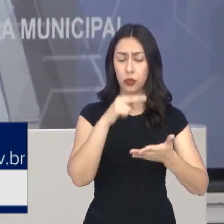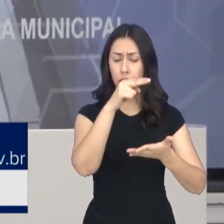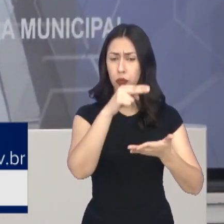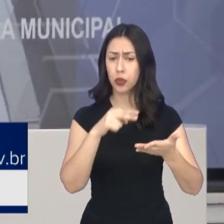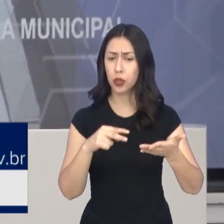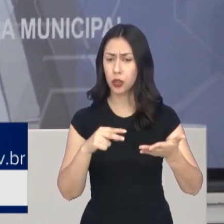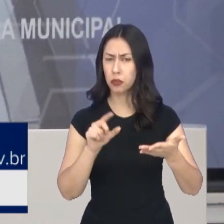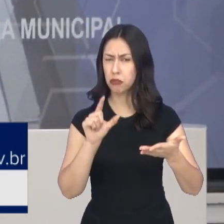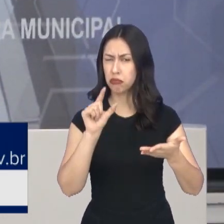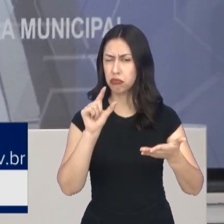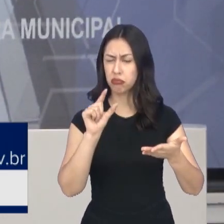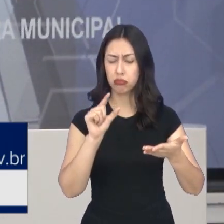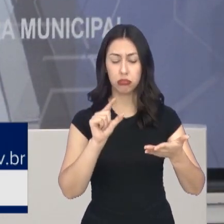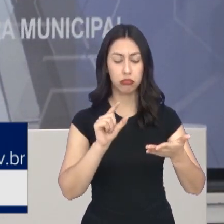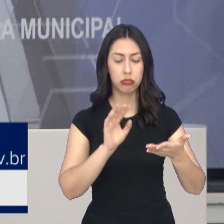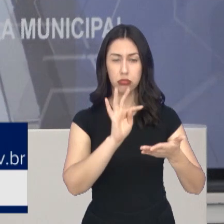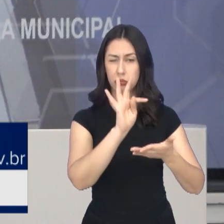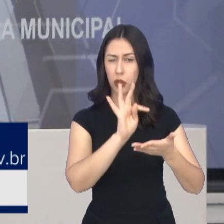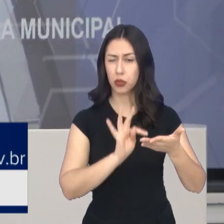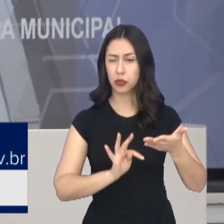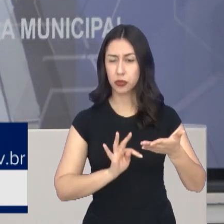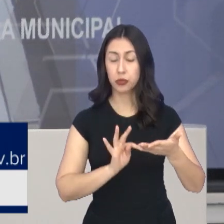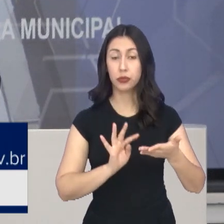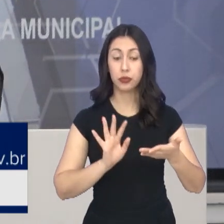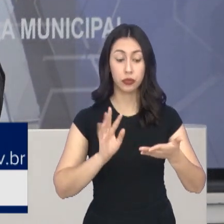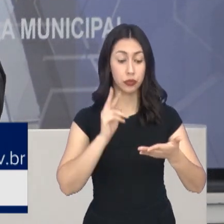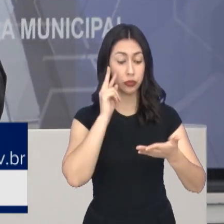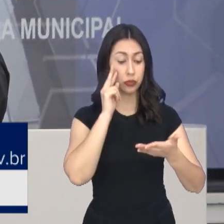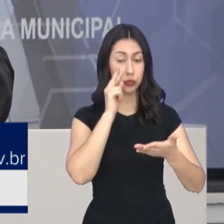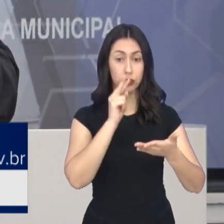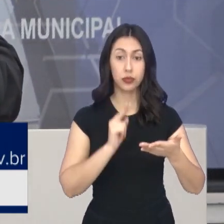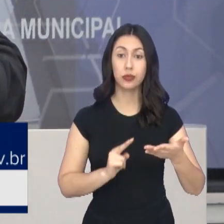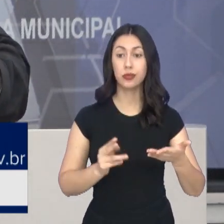só um pedacinho só o comecinho aqui.